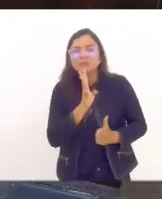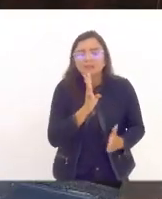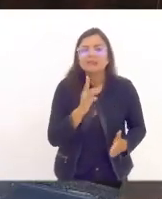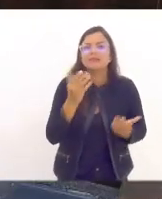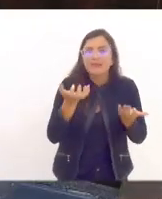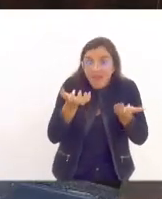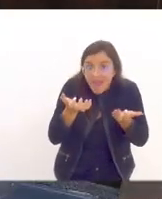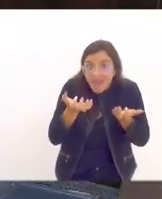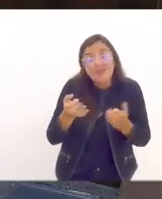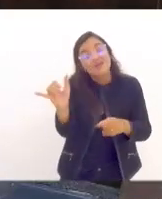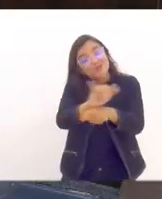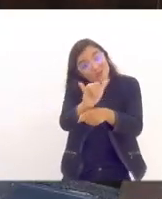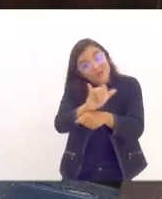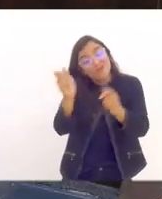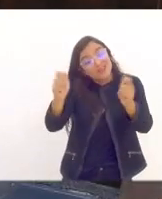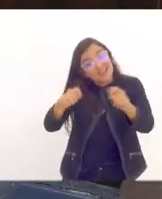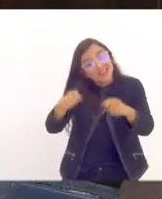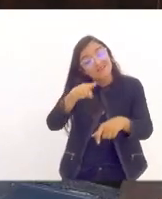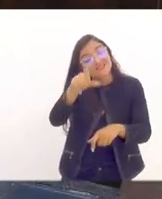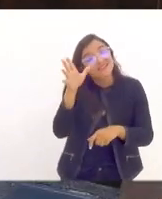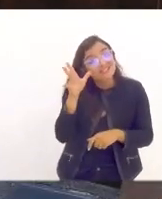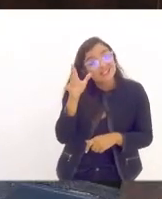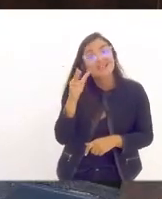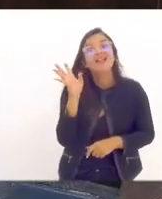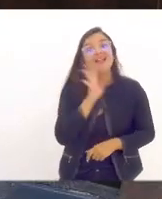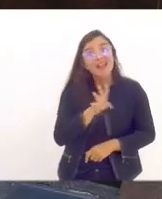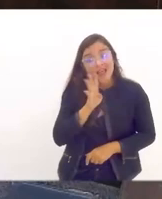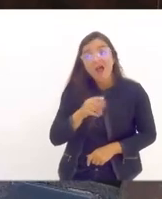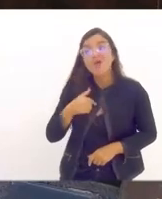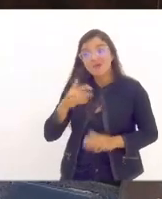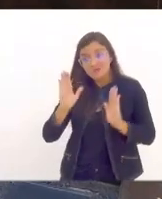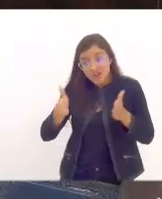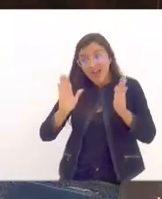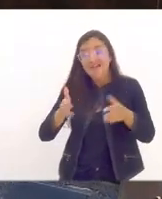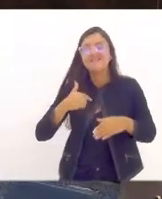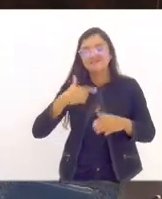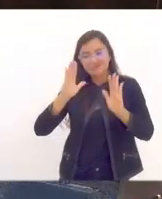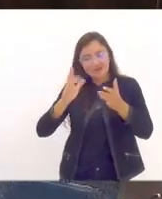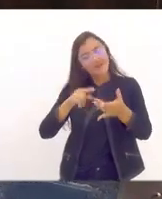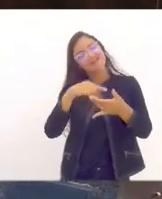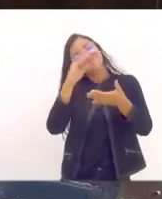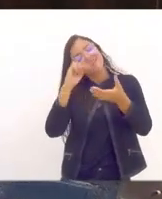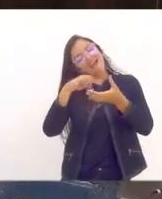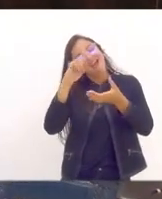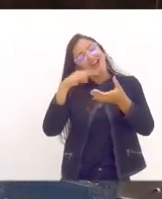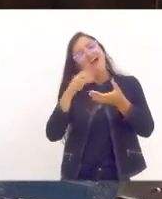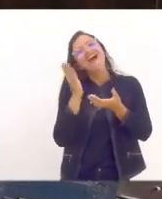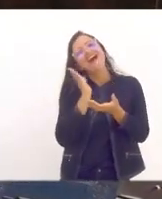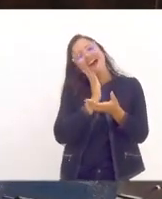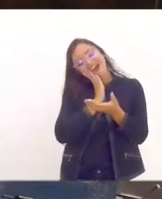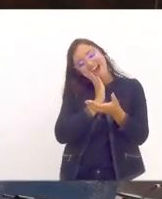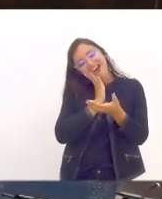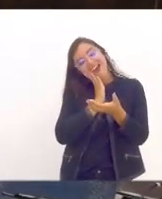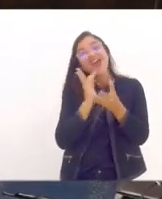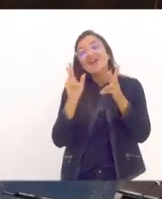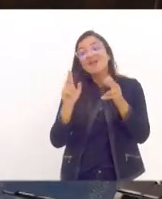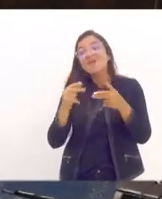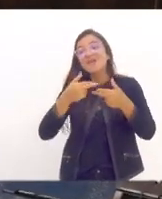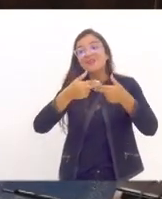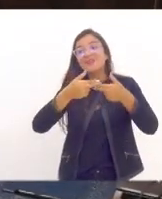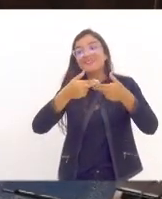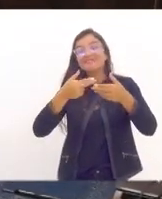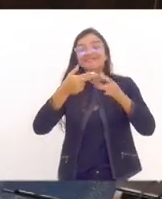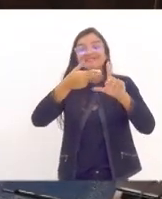Entra lá para poder assistir é mó barato gente eu entrei para assistir e você fica ali que nem você fica assistindo série Netflix em casa